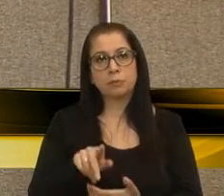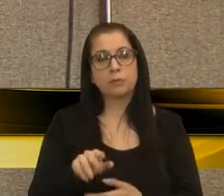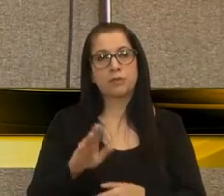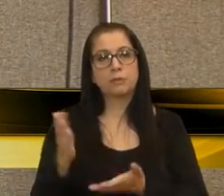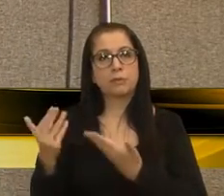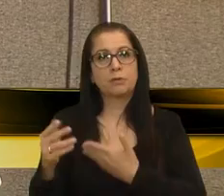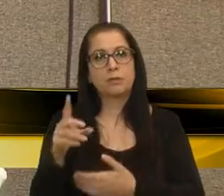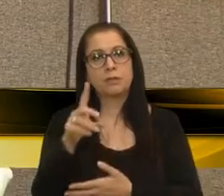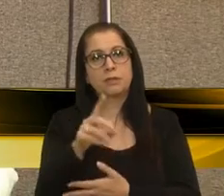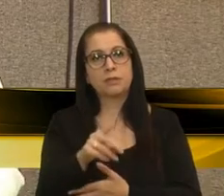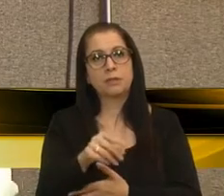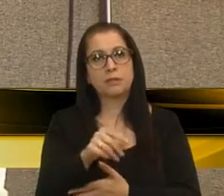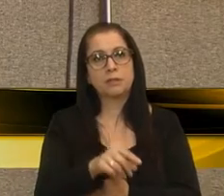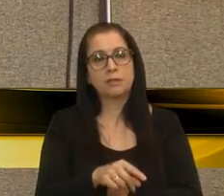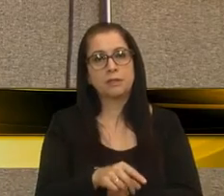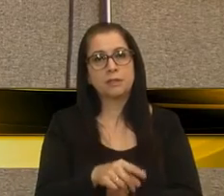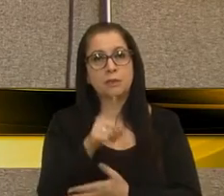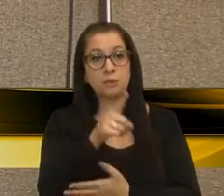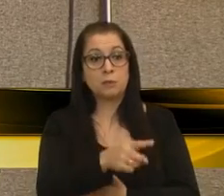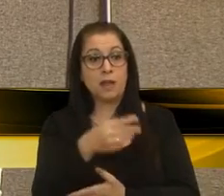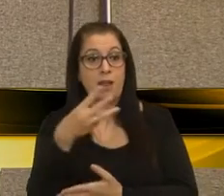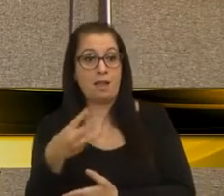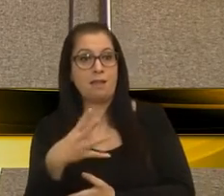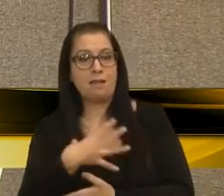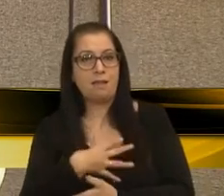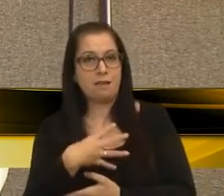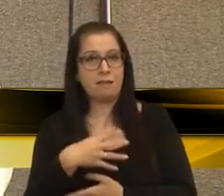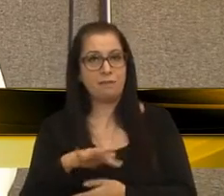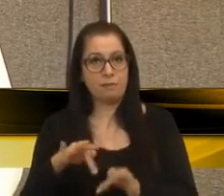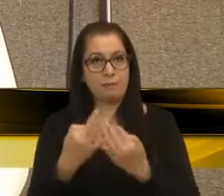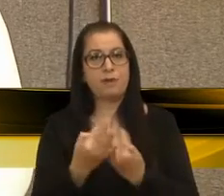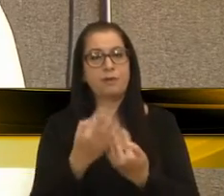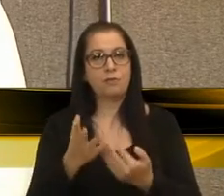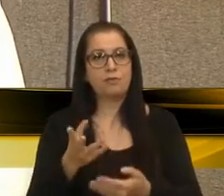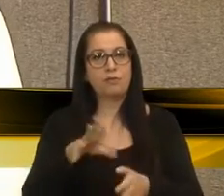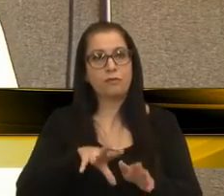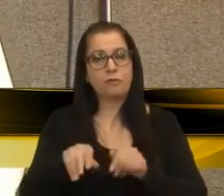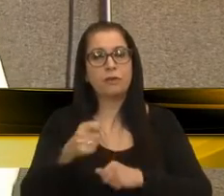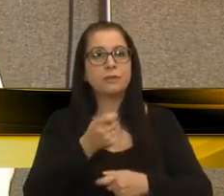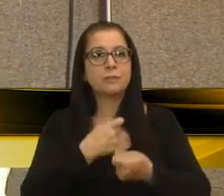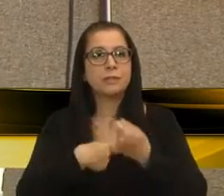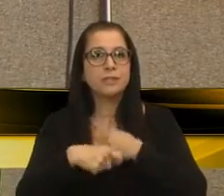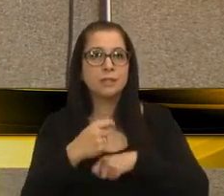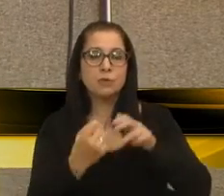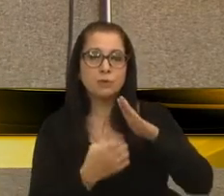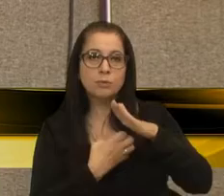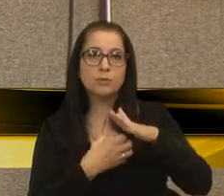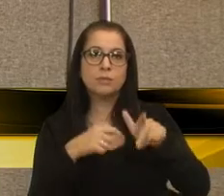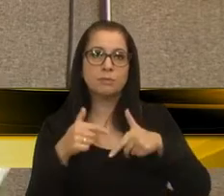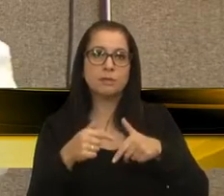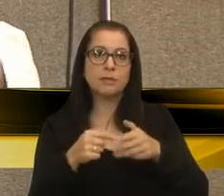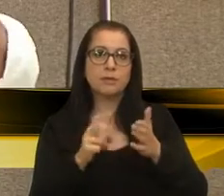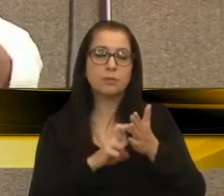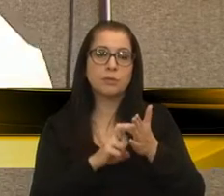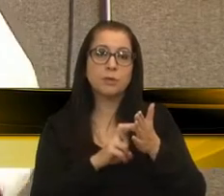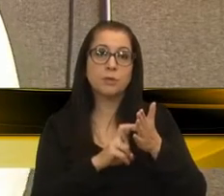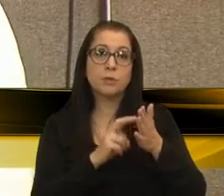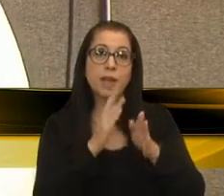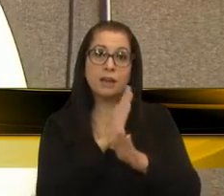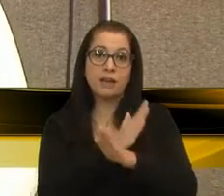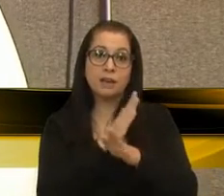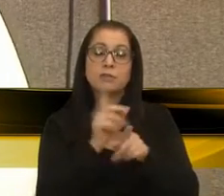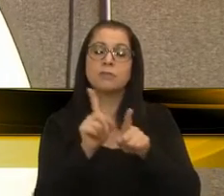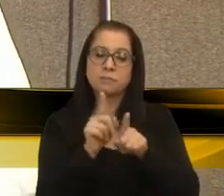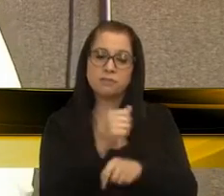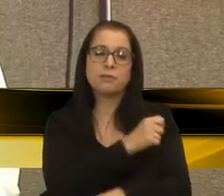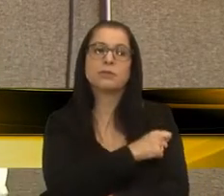novo, 13º da família, hoje formado em administração de empresa, trabalha na Caixa Econômica Federal e também foi aluno